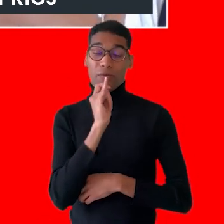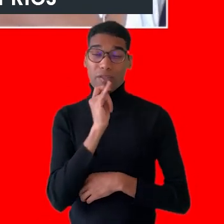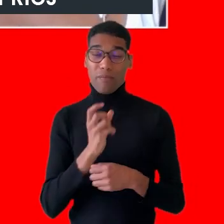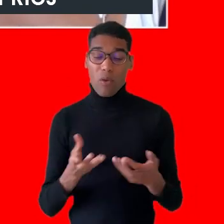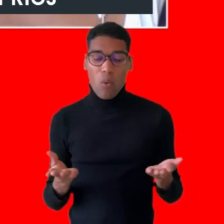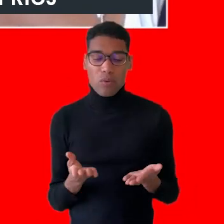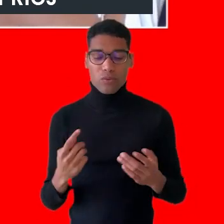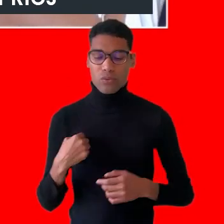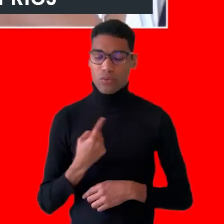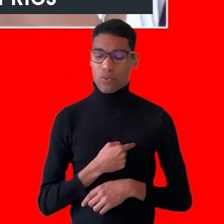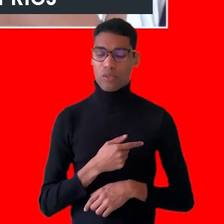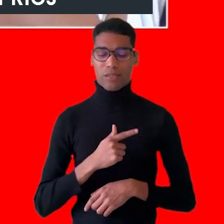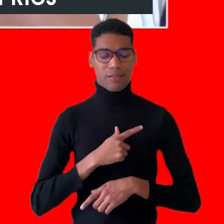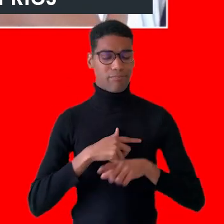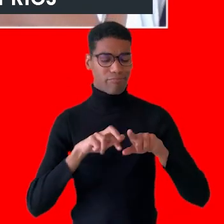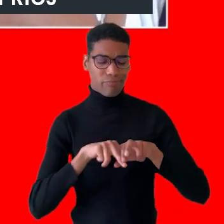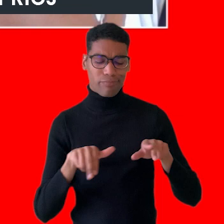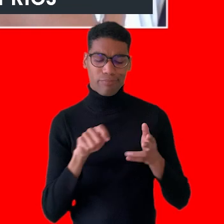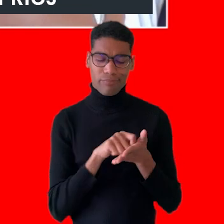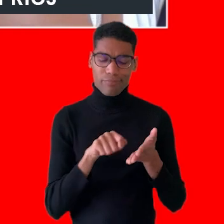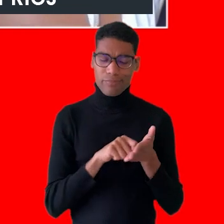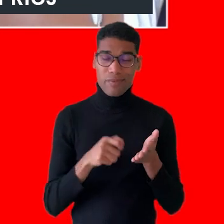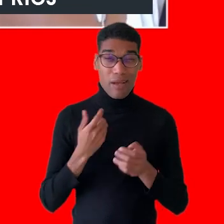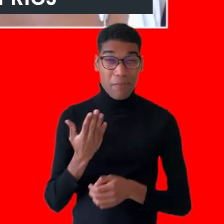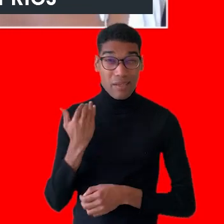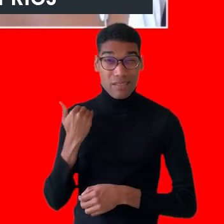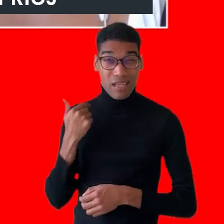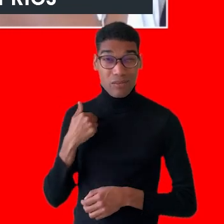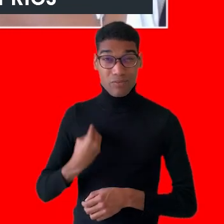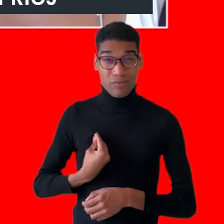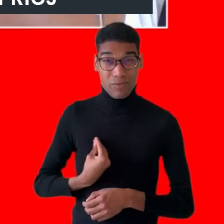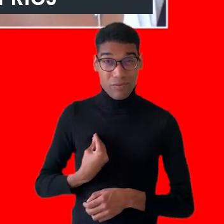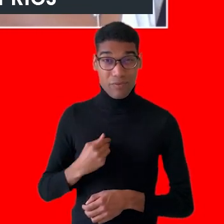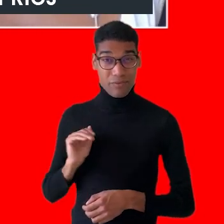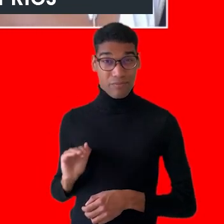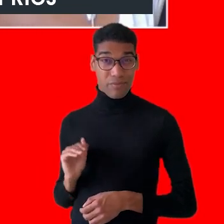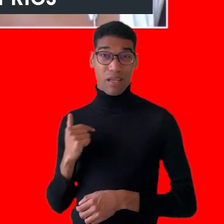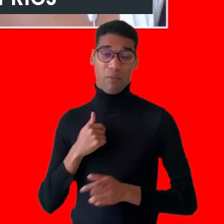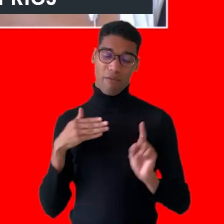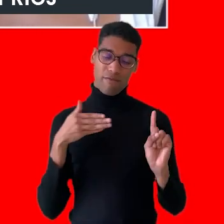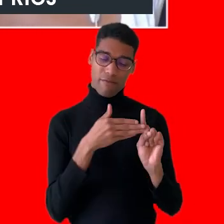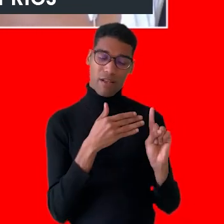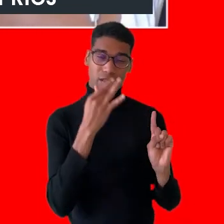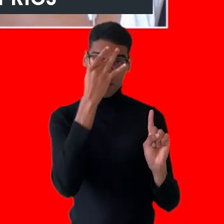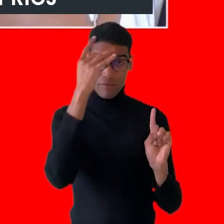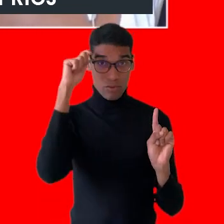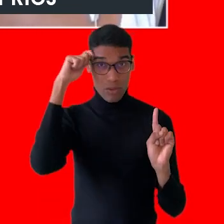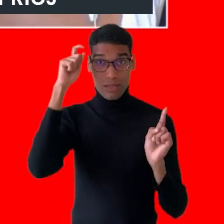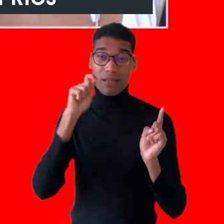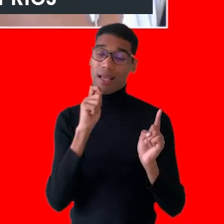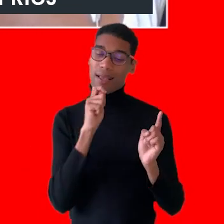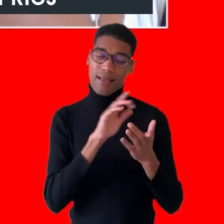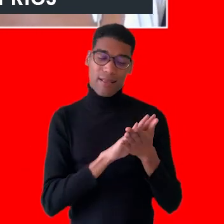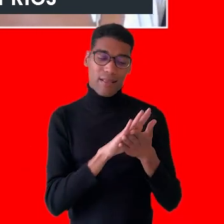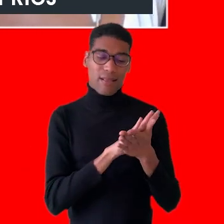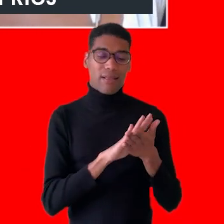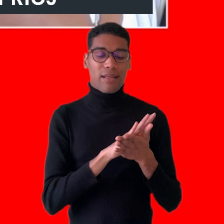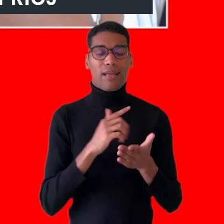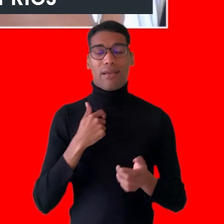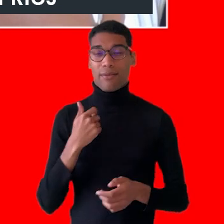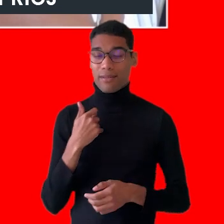hoje a gente já tem uma gama de escritores. Na minha época, eu não tinha nenhuma referência de escritores negros. Eu